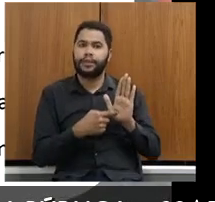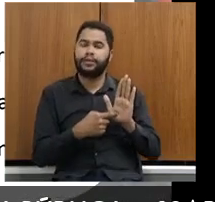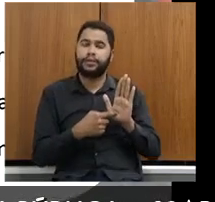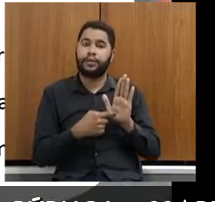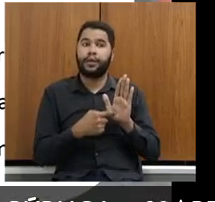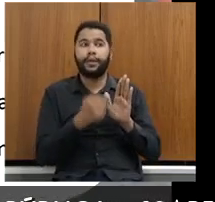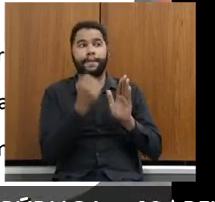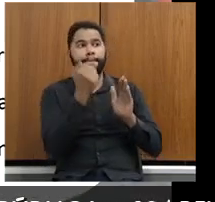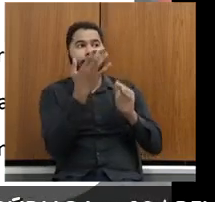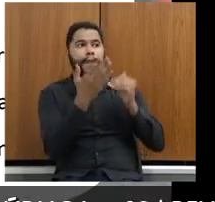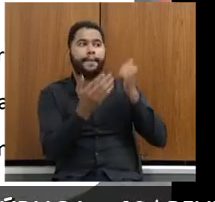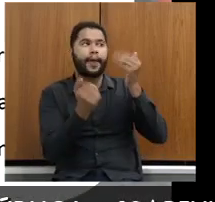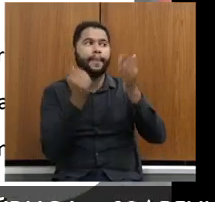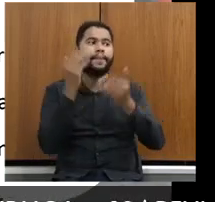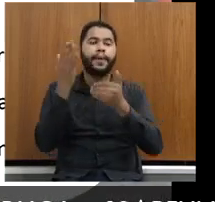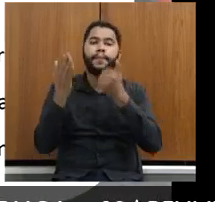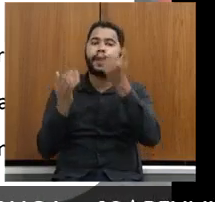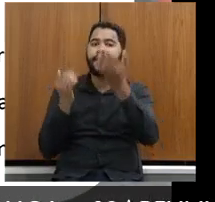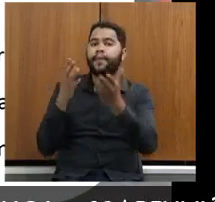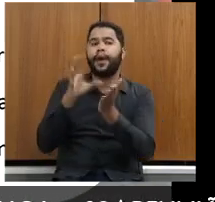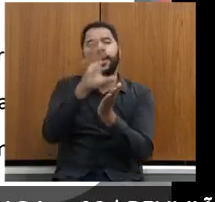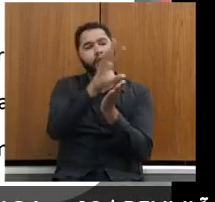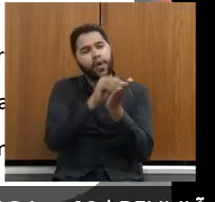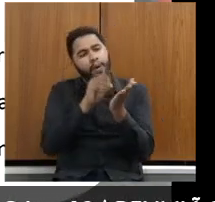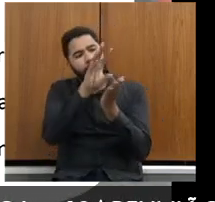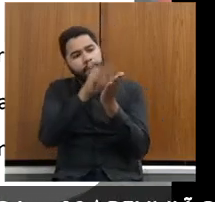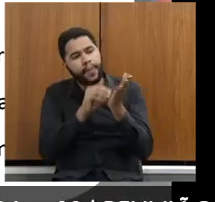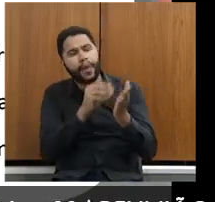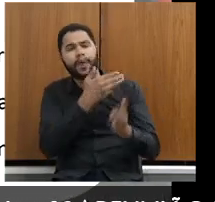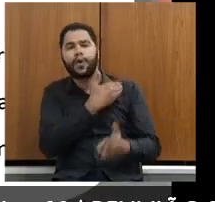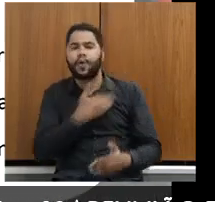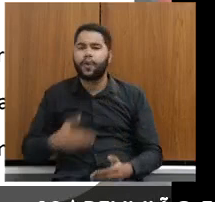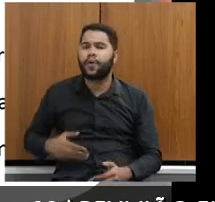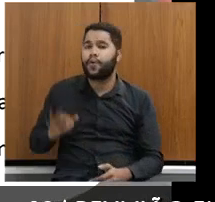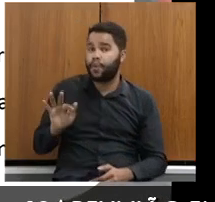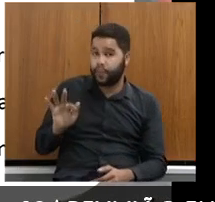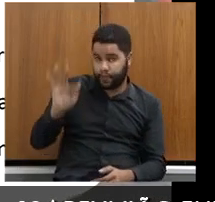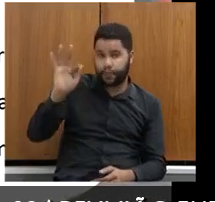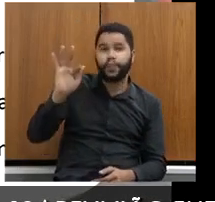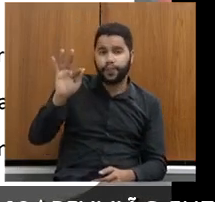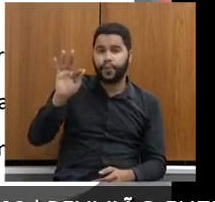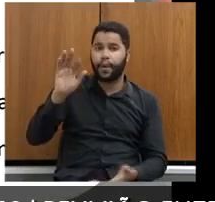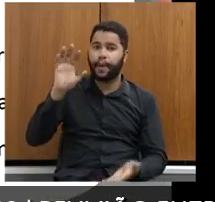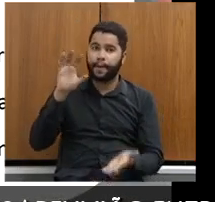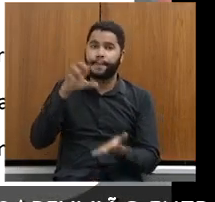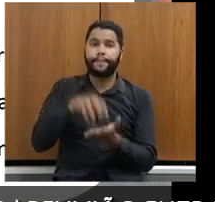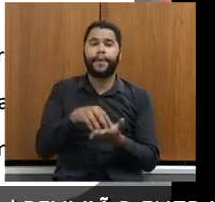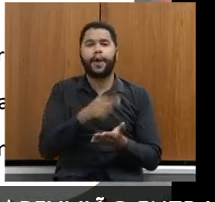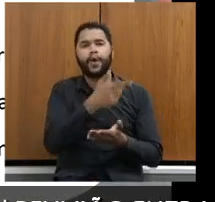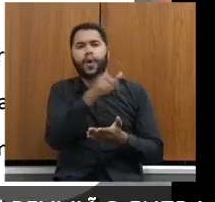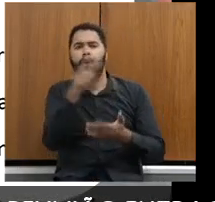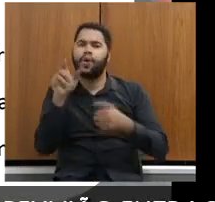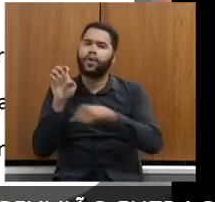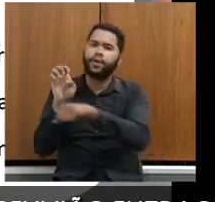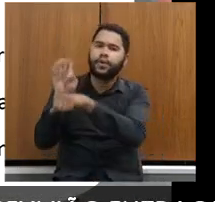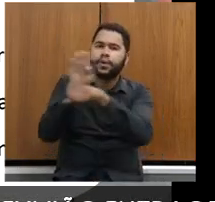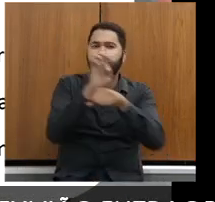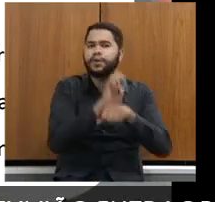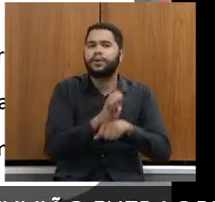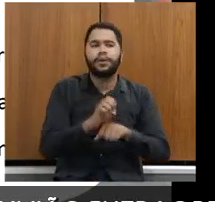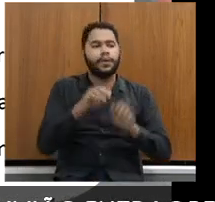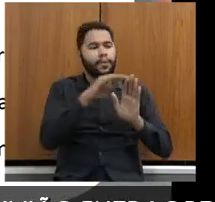importado né ou assim vamos ser copiado pelo Governo Federal para ser é implantado em outros estados da Federação